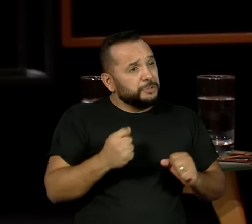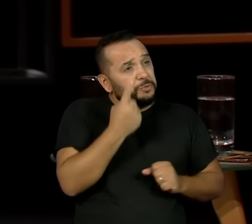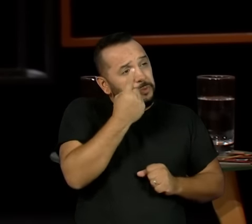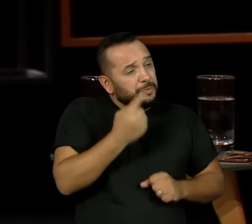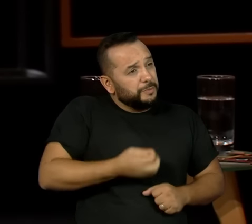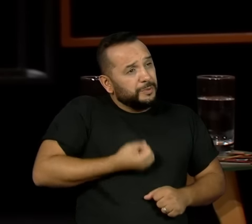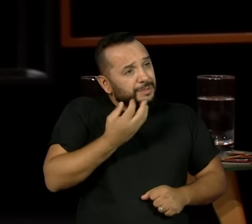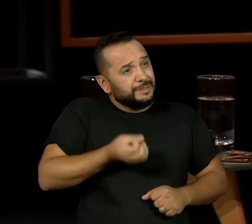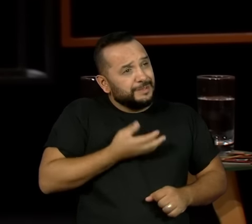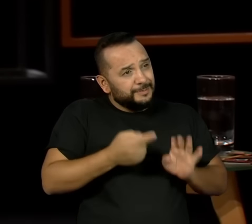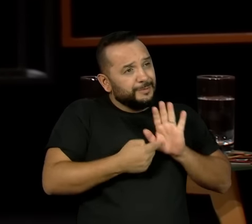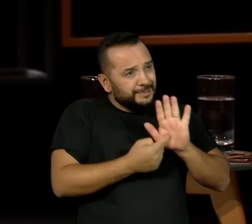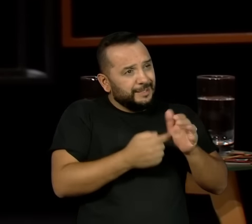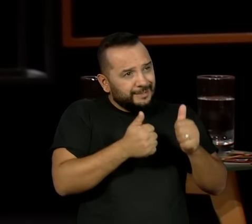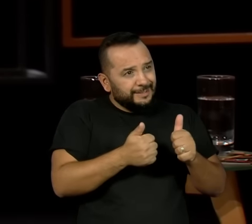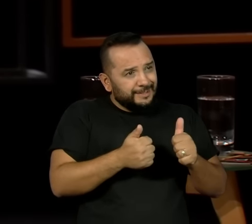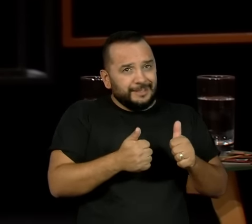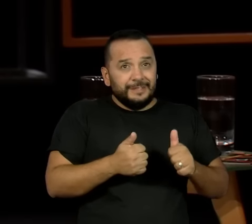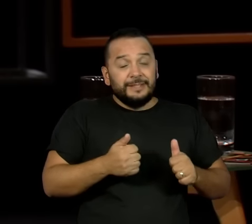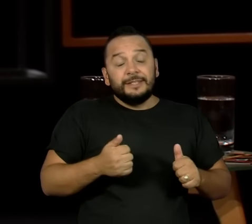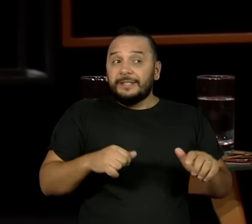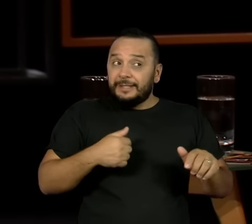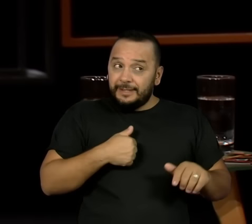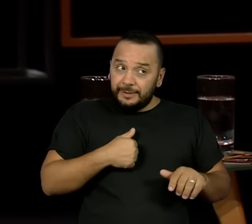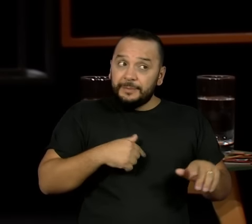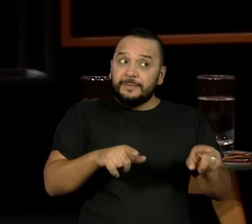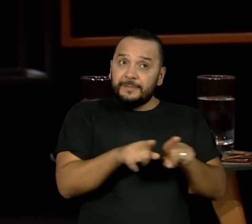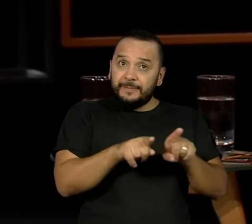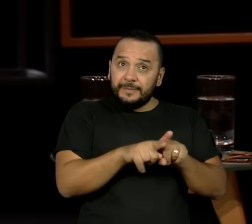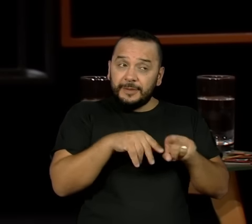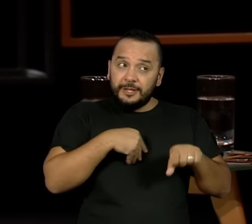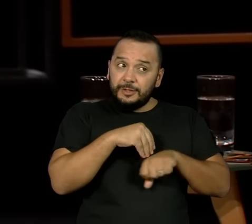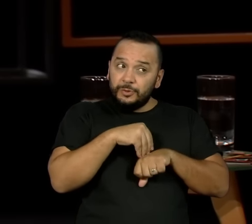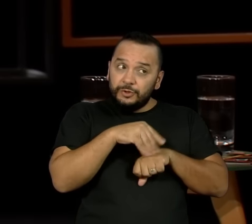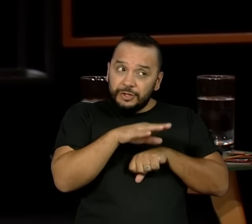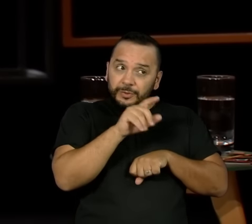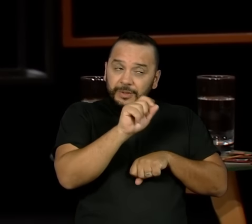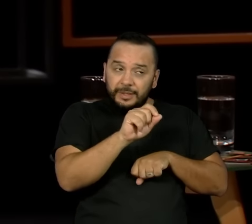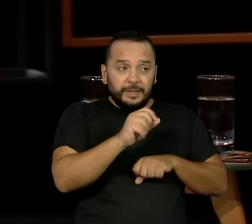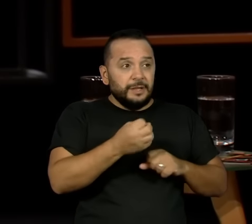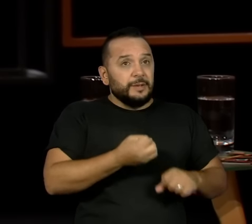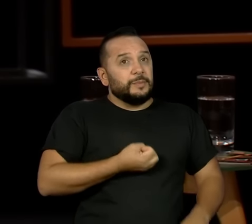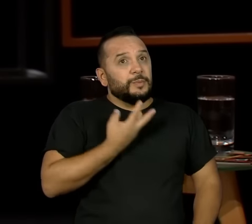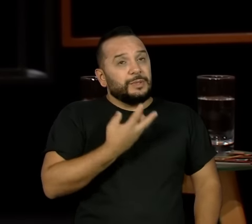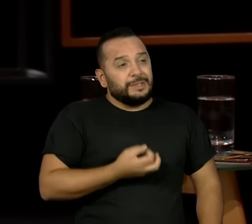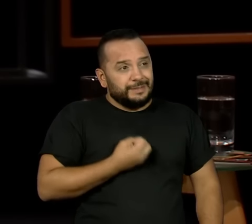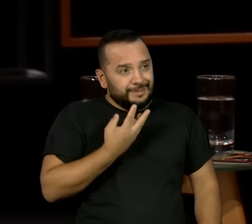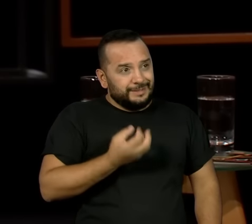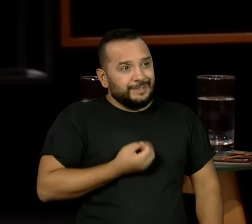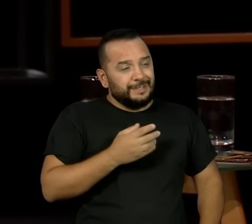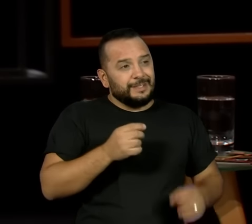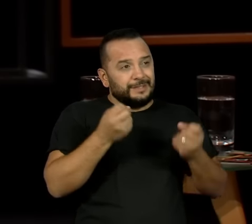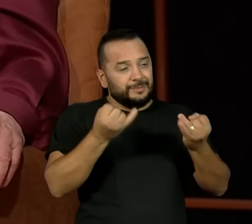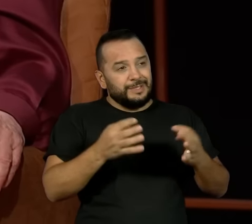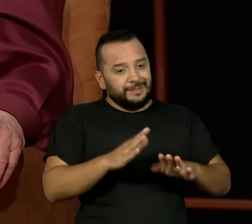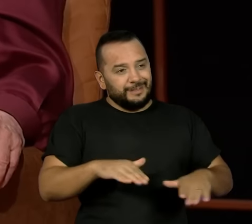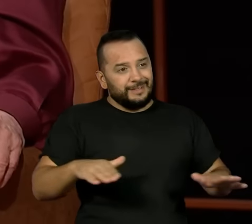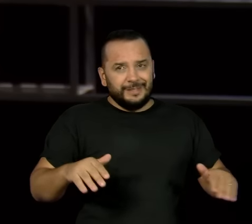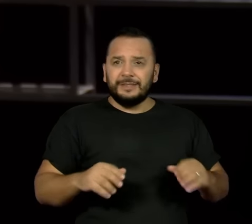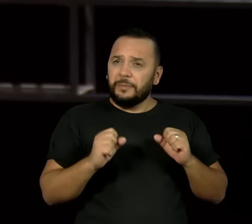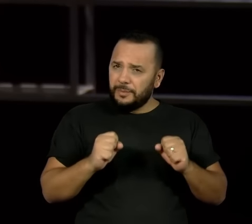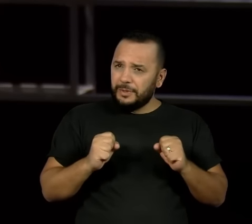uma dessas poesias. Sim. Eu até sugiro que seja aquela que fala justamente da criança, pode ser?